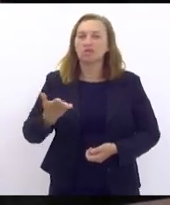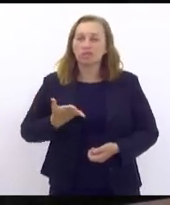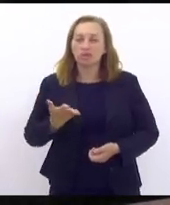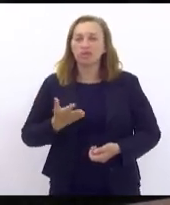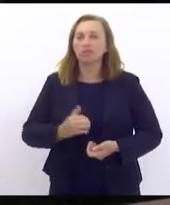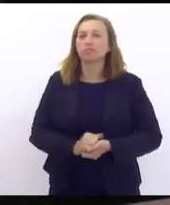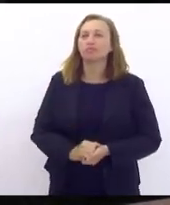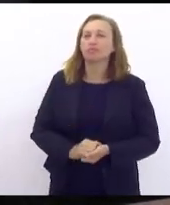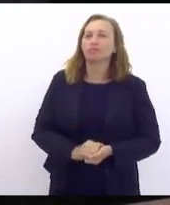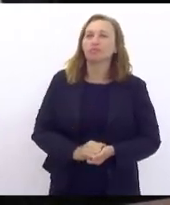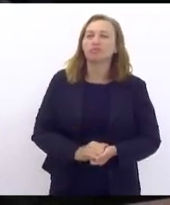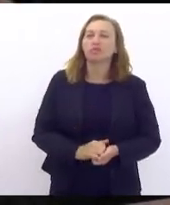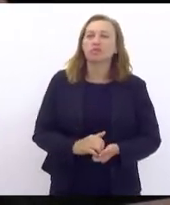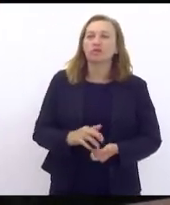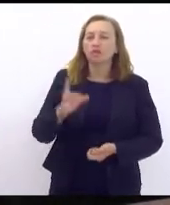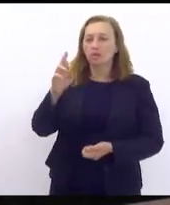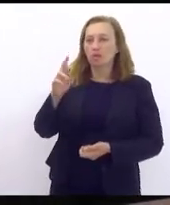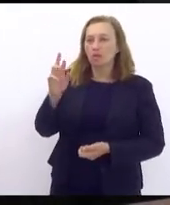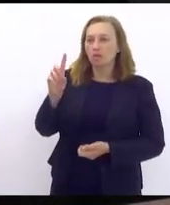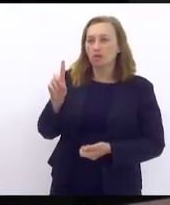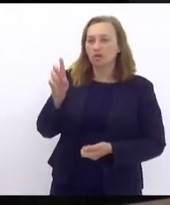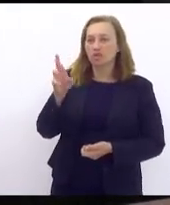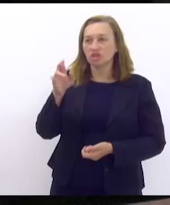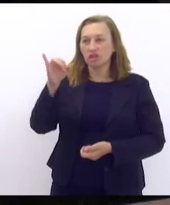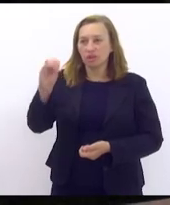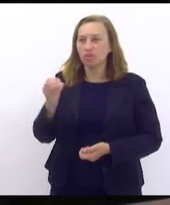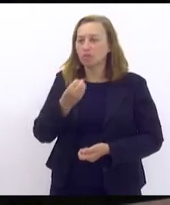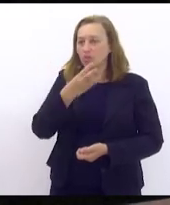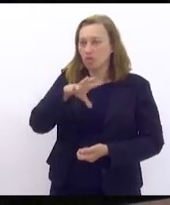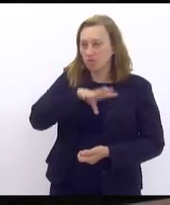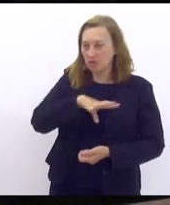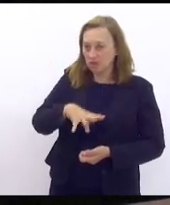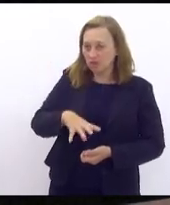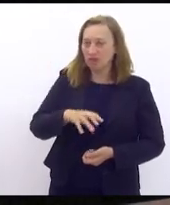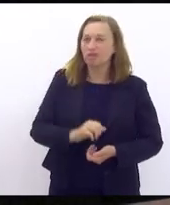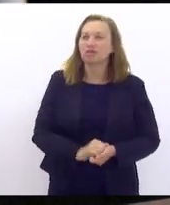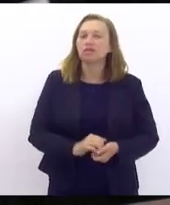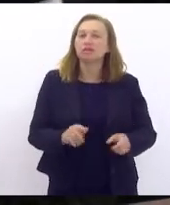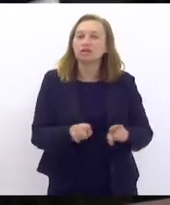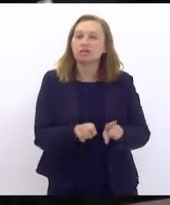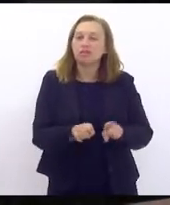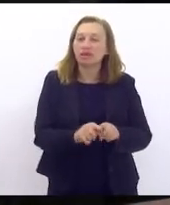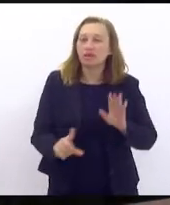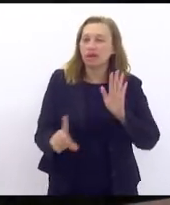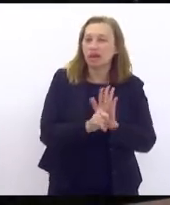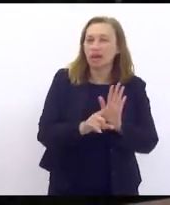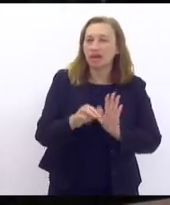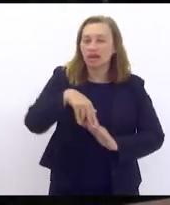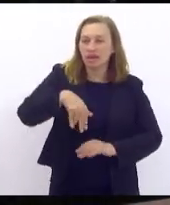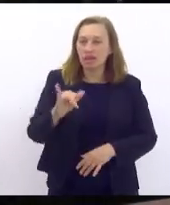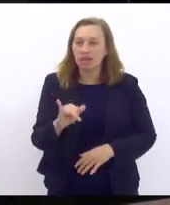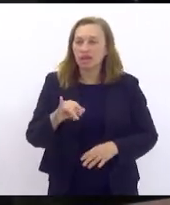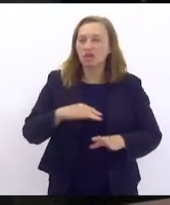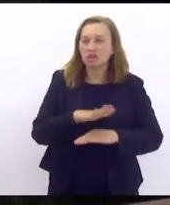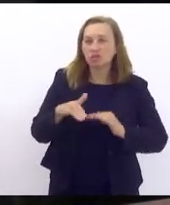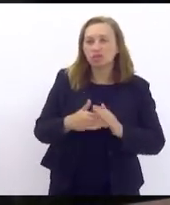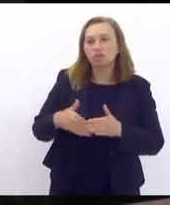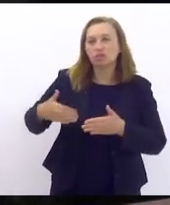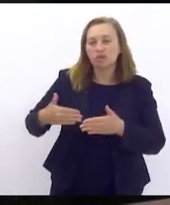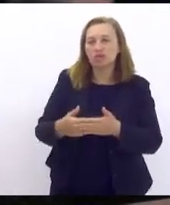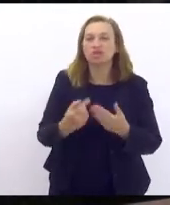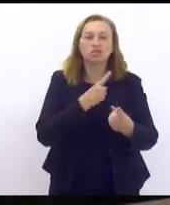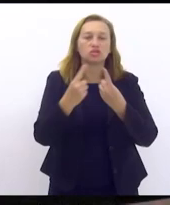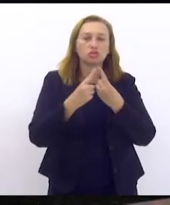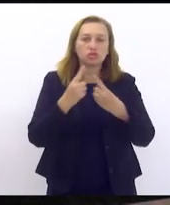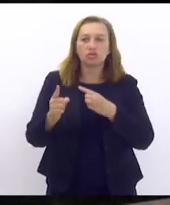Dinamite, que o Rodrigo, como bom vascaíno, foi o grande entusiasta também da Lei Gui, e durante todo o processo de discussão, todas